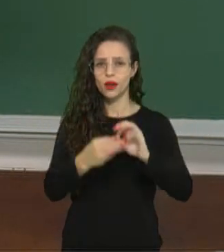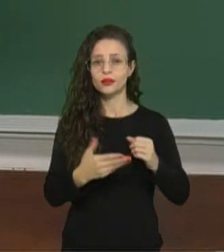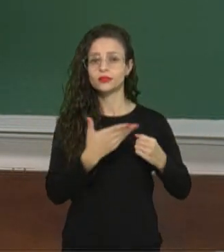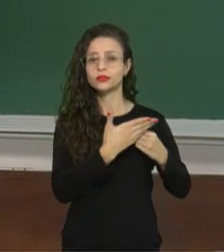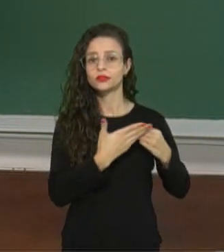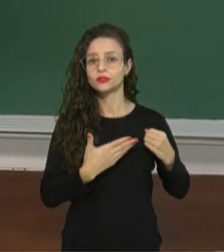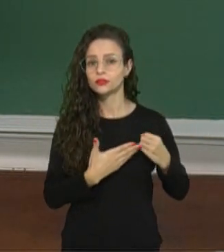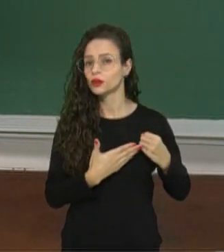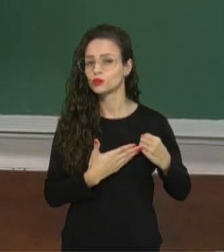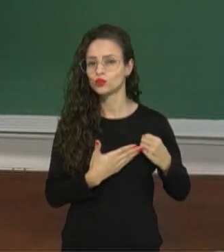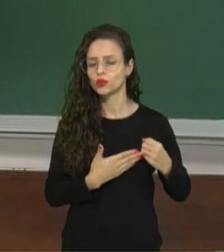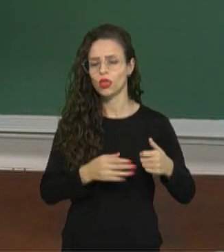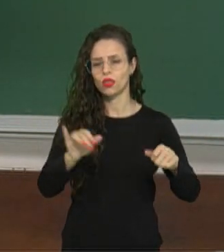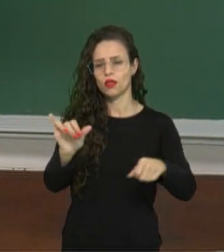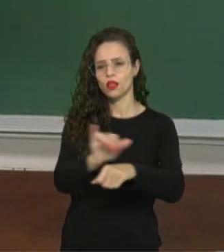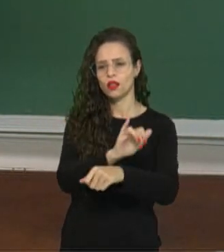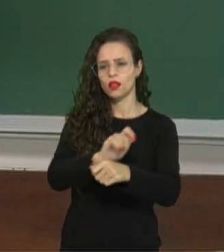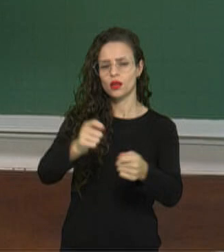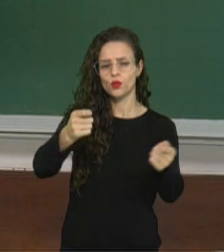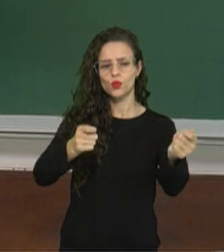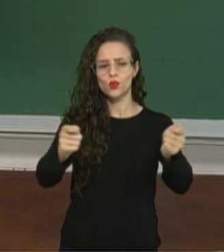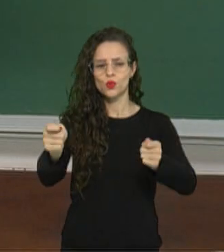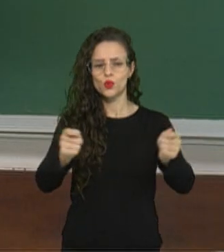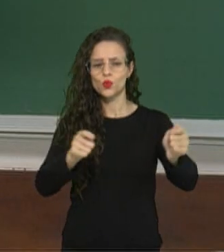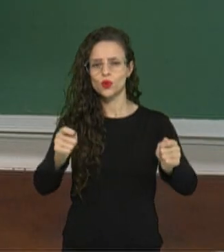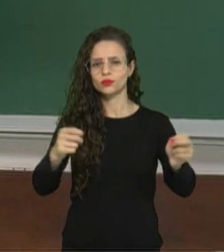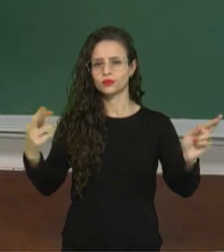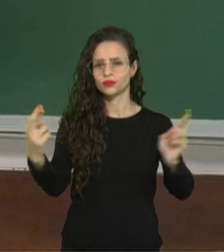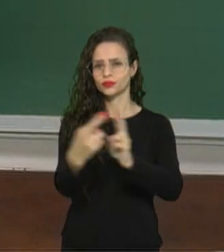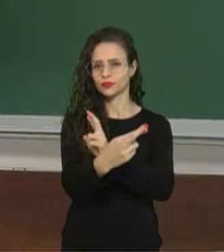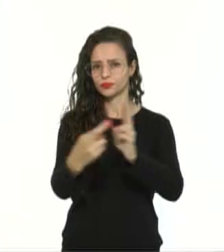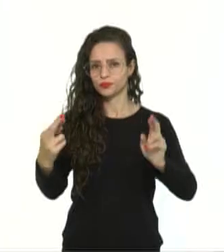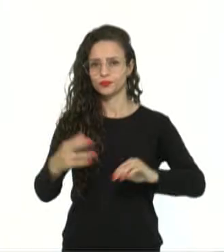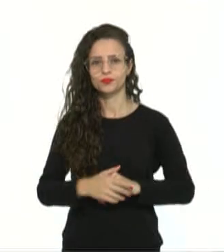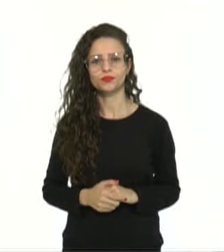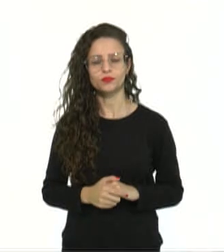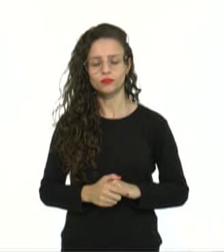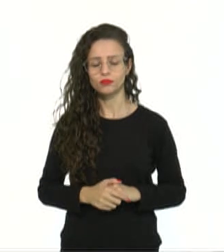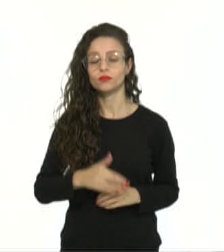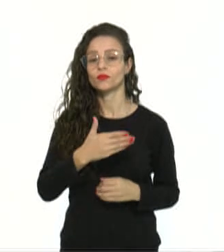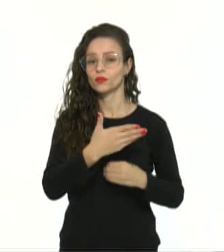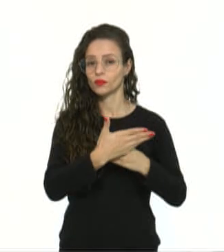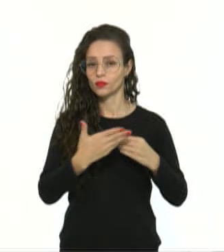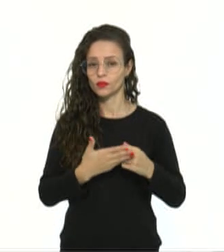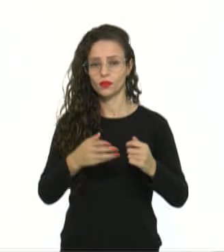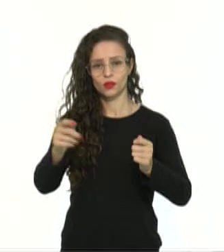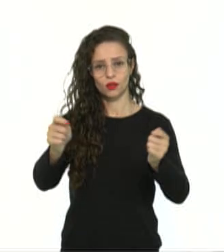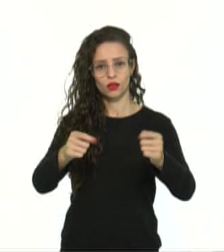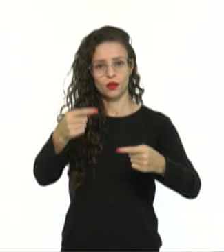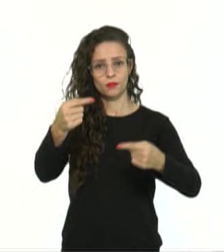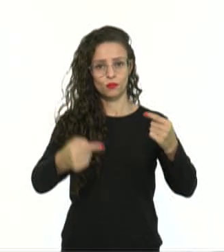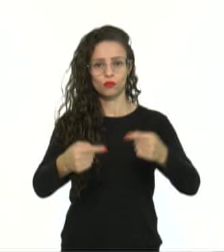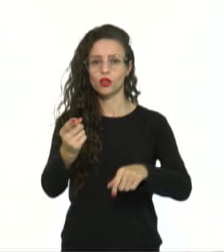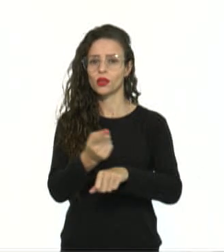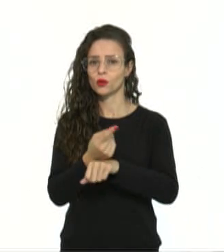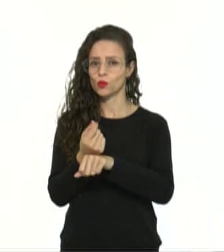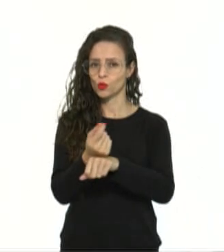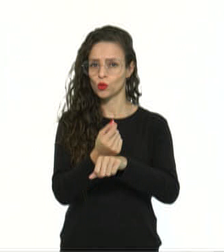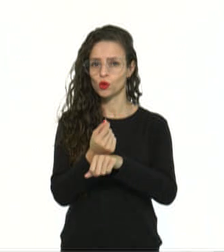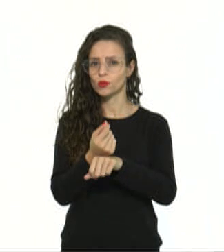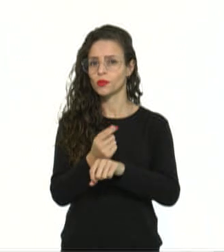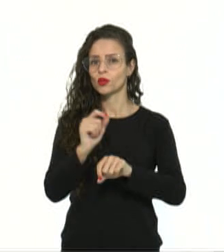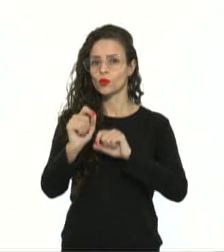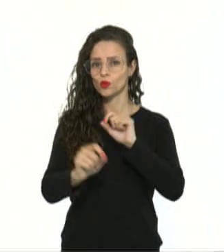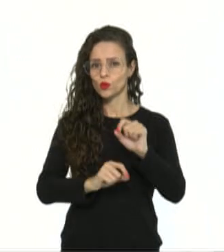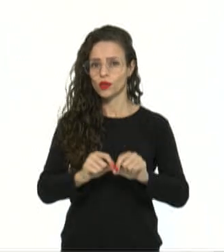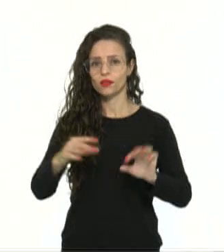então, seria o articulador das relações. O Estado, como fonte articuladora da política e da economia, iria,